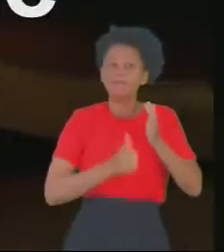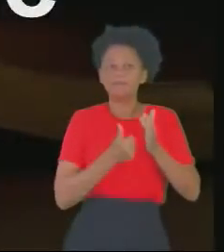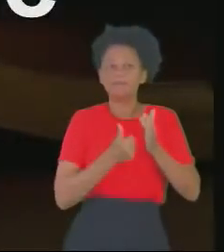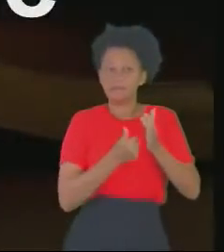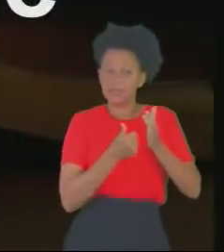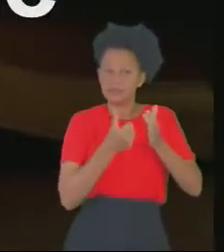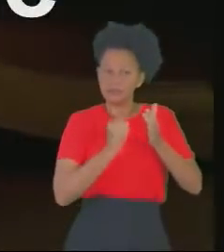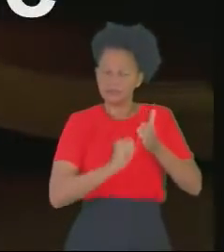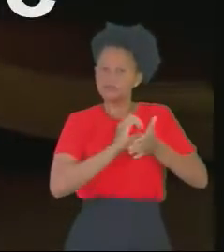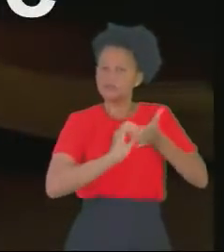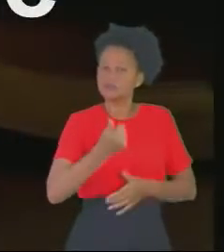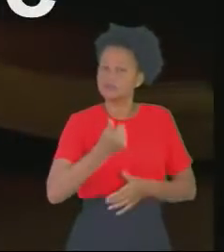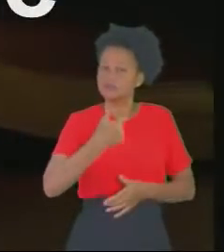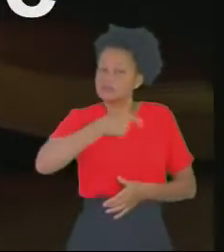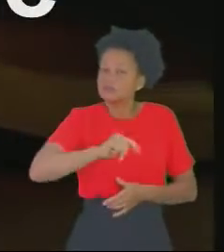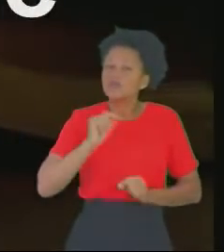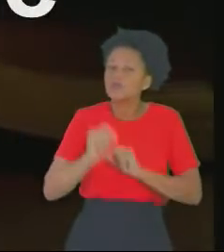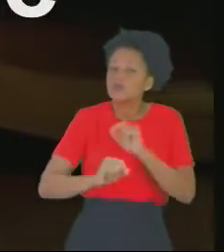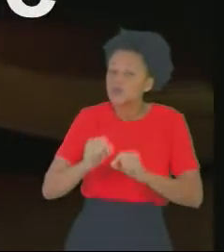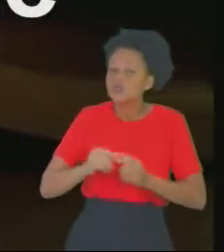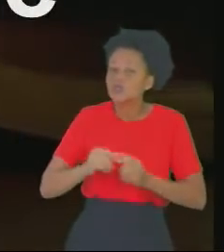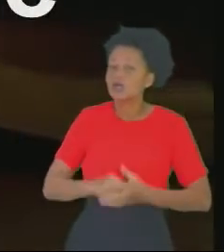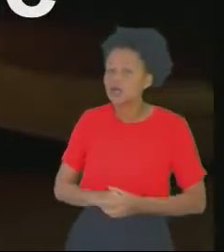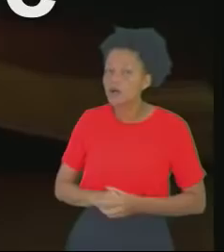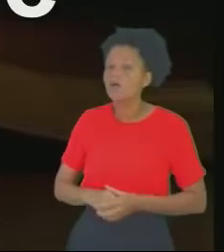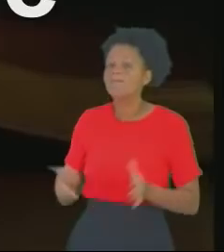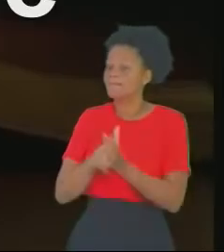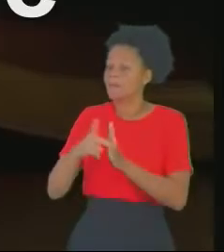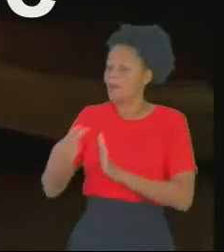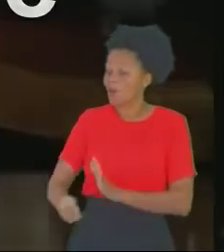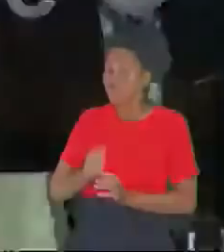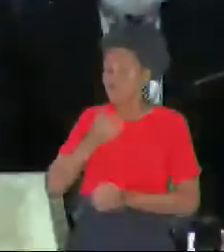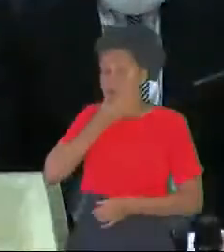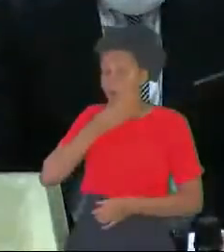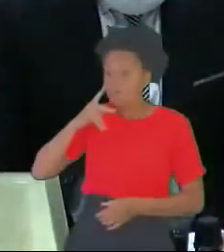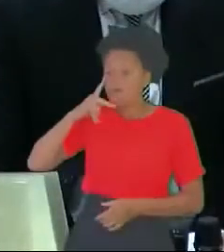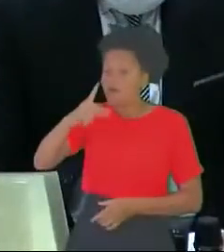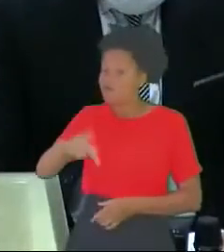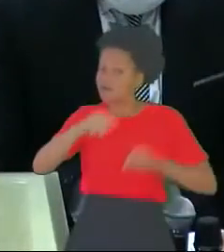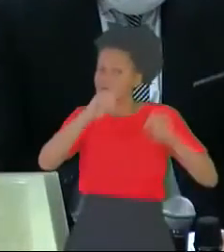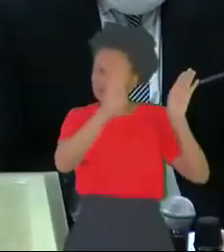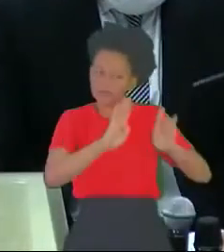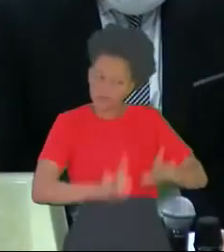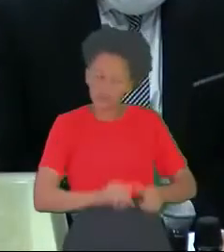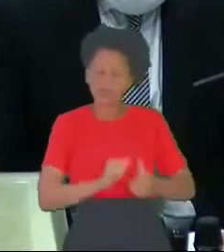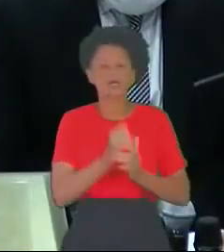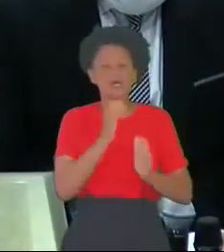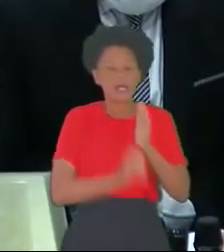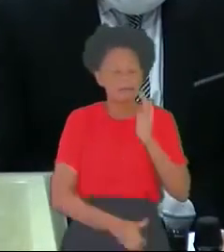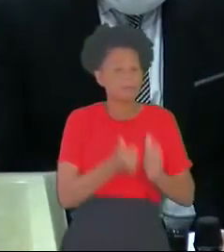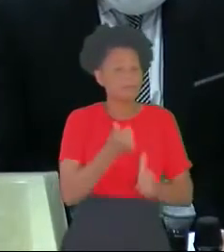e os profetas de quê, meus amados irmãos? De Baal. No capítulo 17, 18, e o